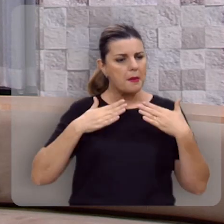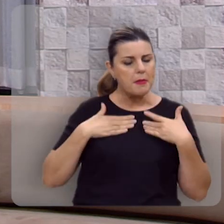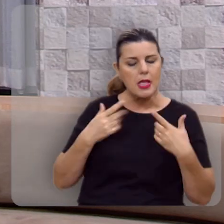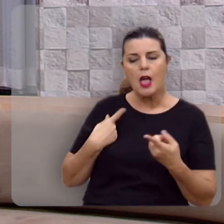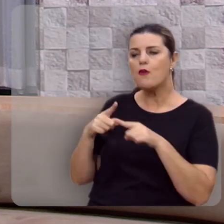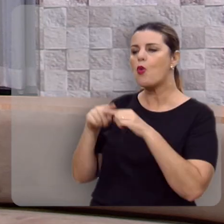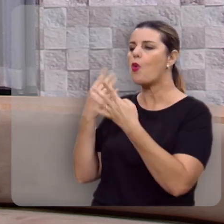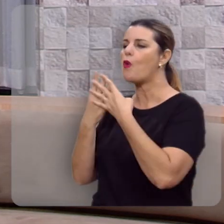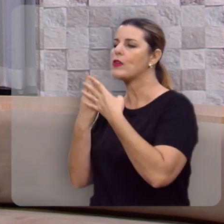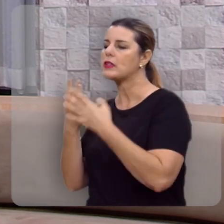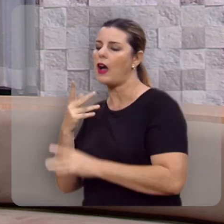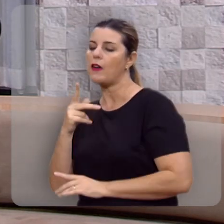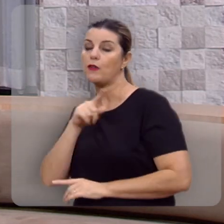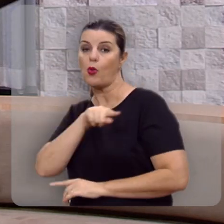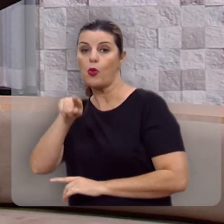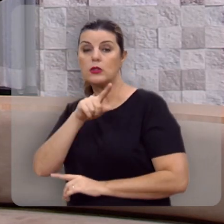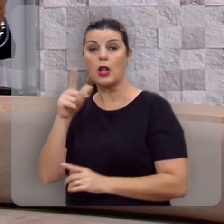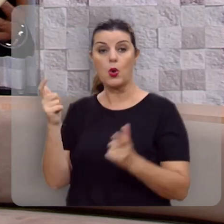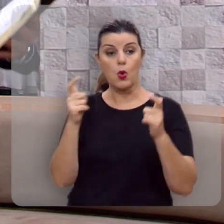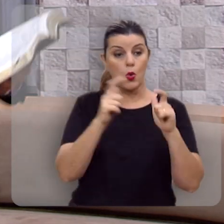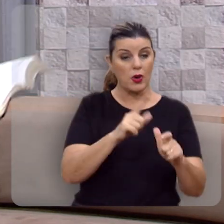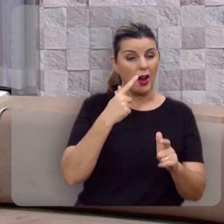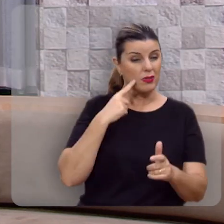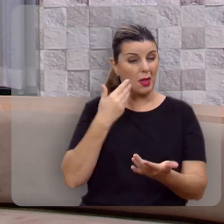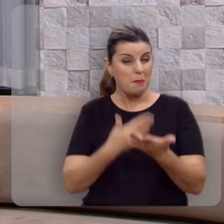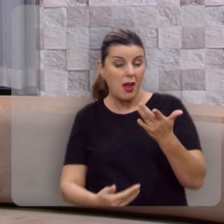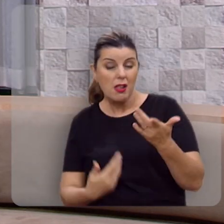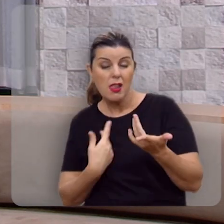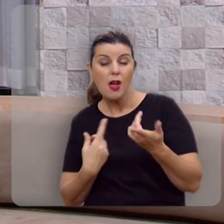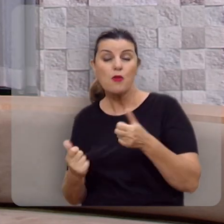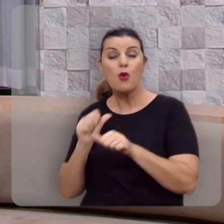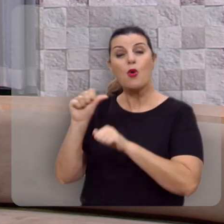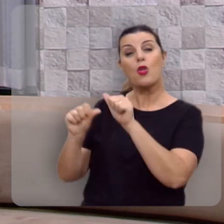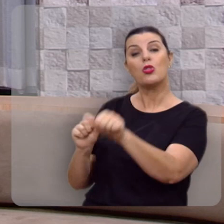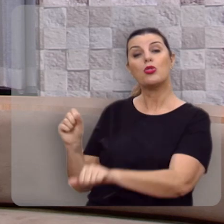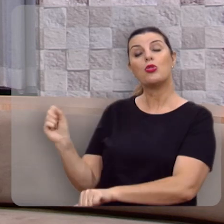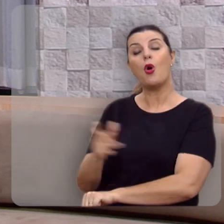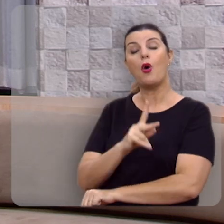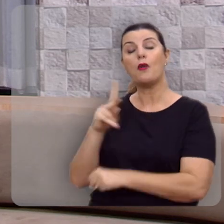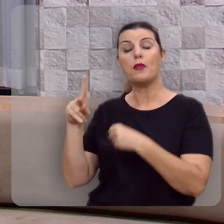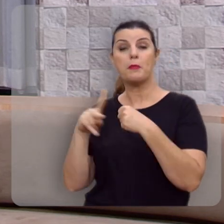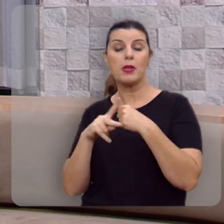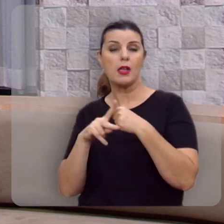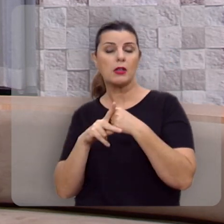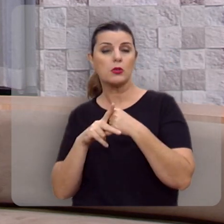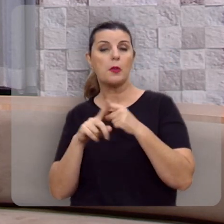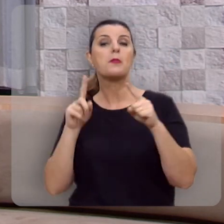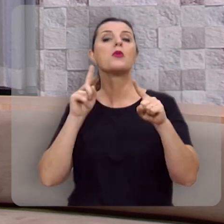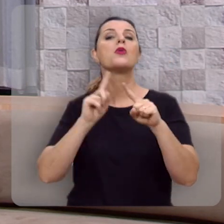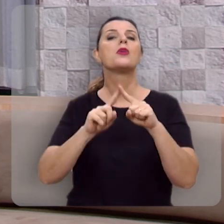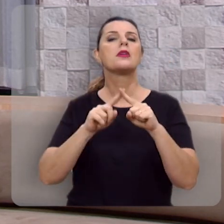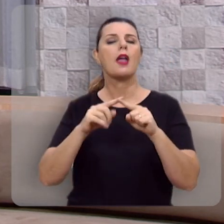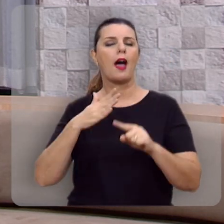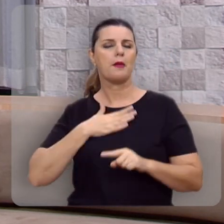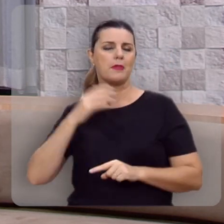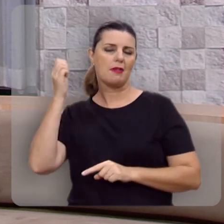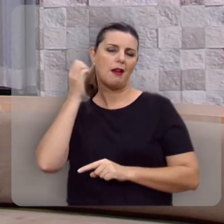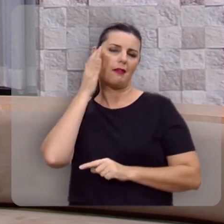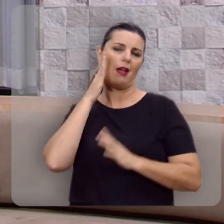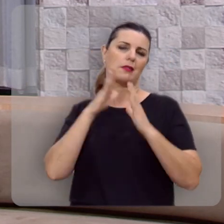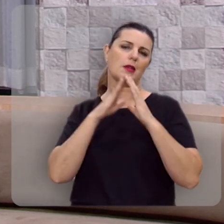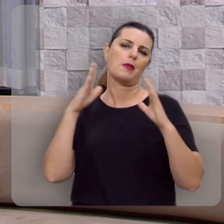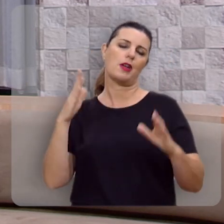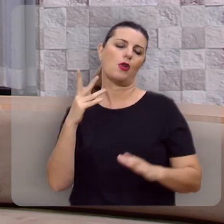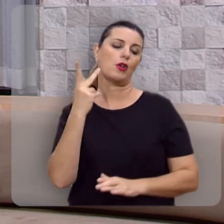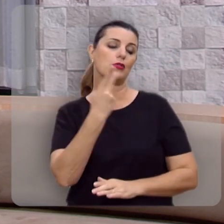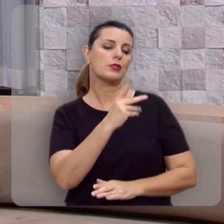de me confessar. No mesmo lugar que você foi um fracasso, eu vou restaurar a sua vida, Pedro. Sabe por quê, Pedro? Porque a minha graça é maior